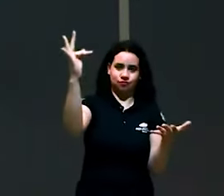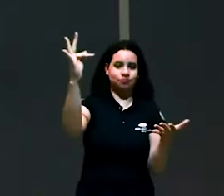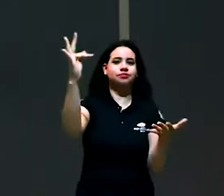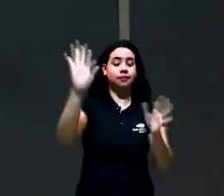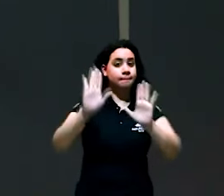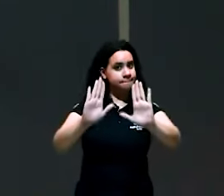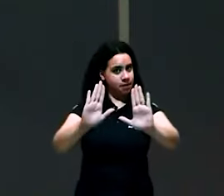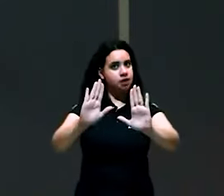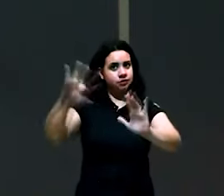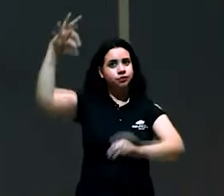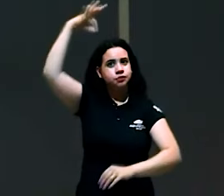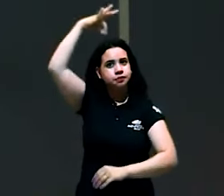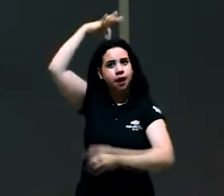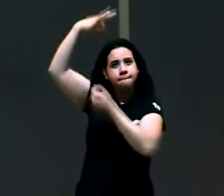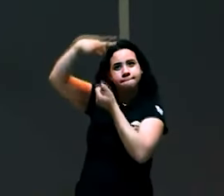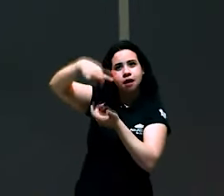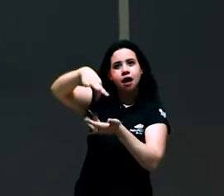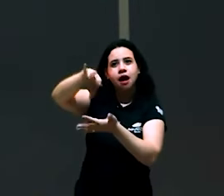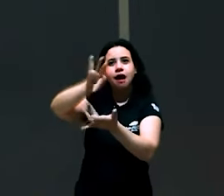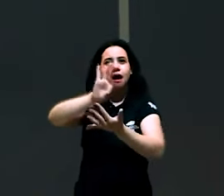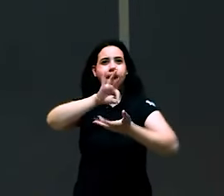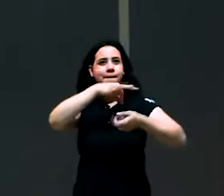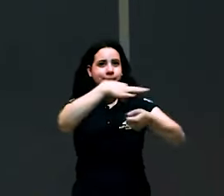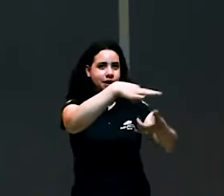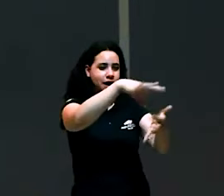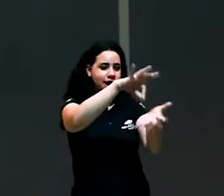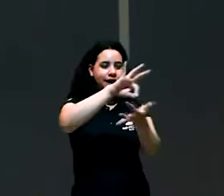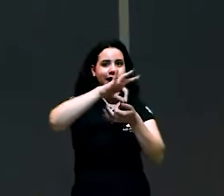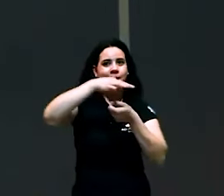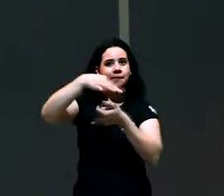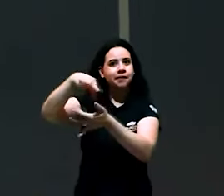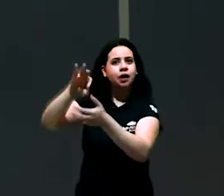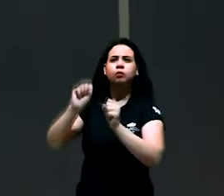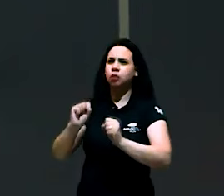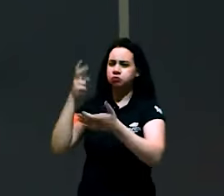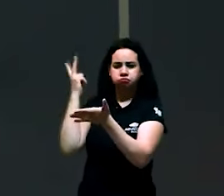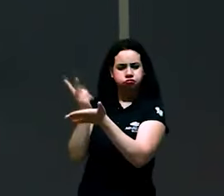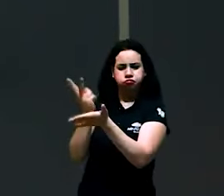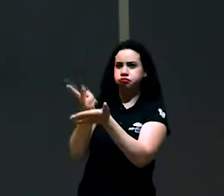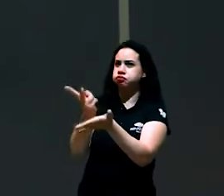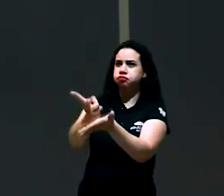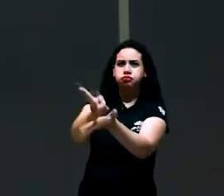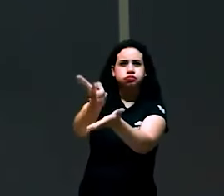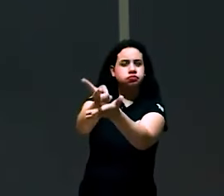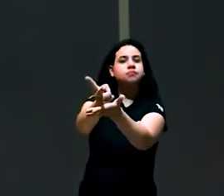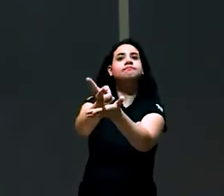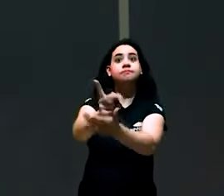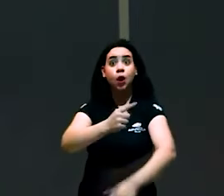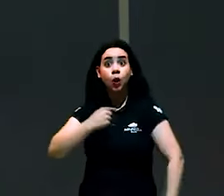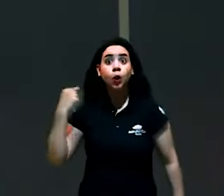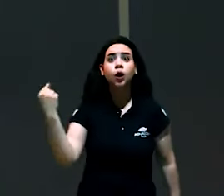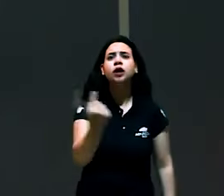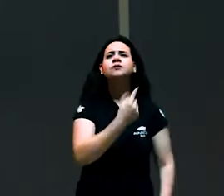se pode dar várias vezes, em várias ocasiões, e se pode repetir. E nós estamos deseosos que